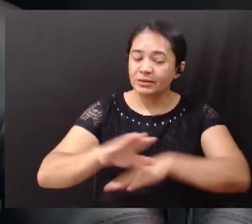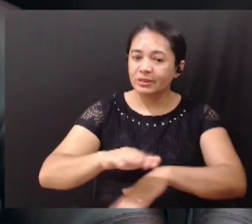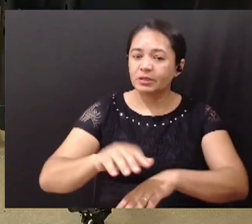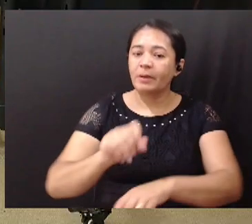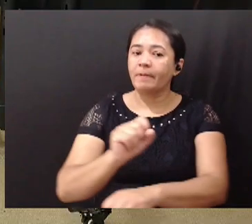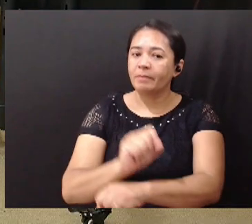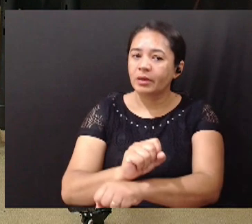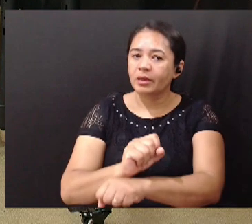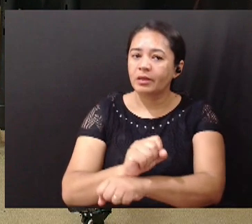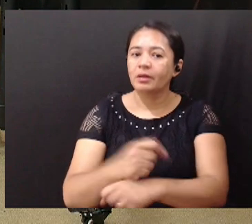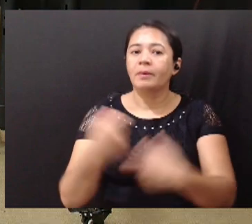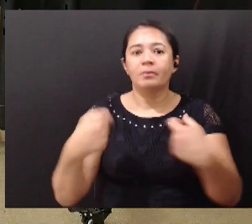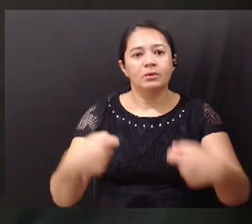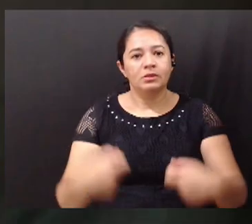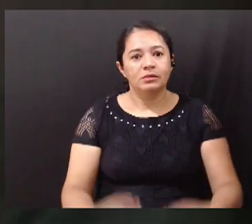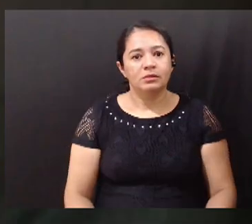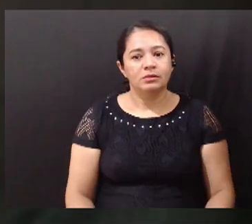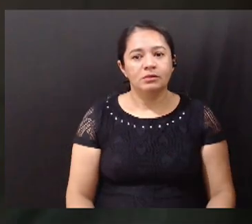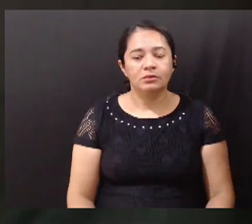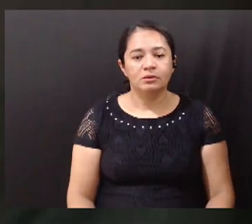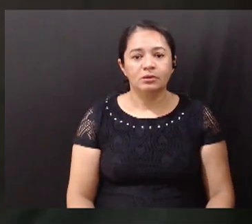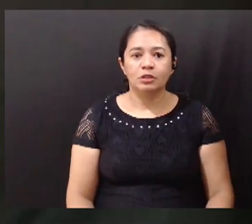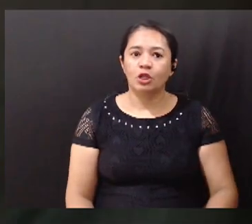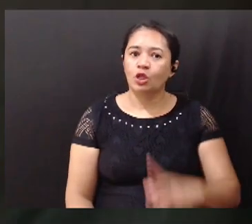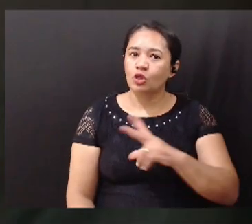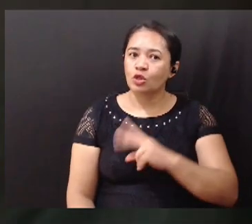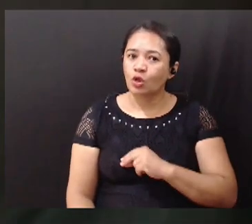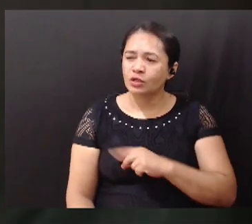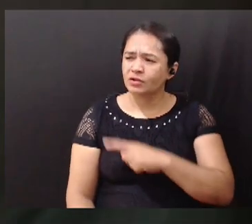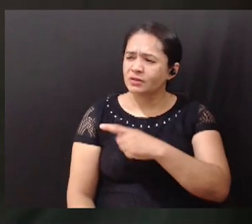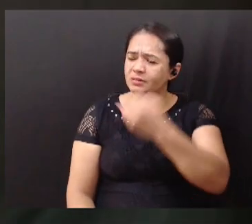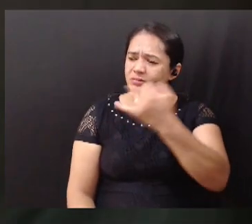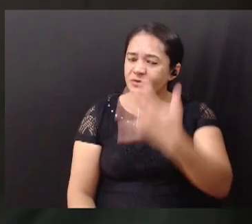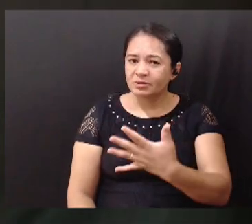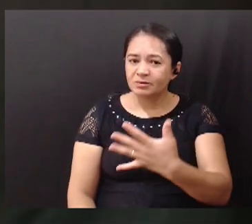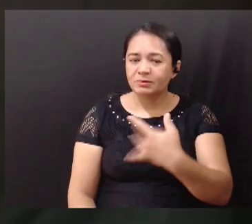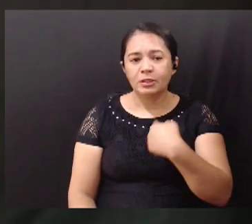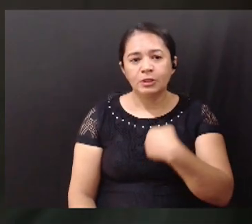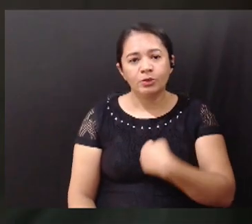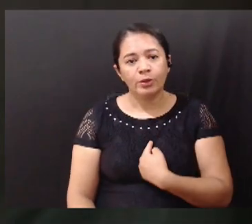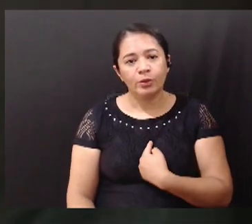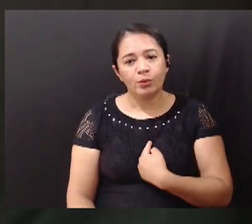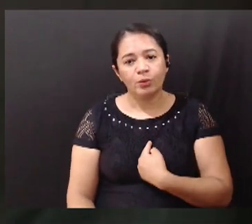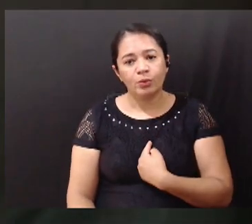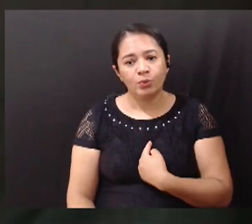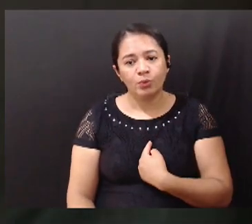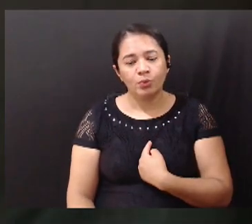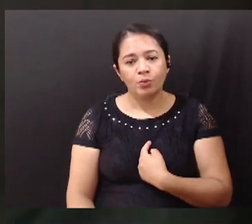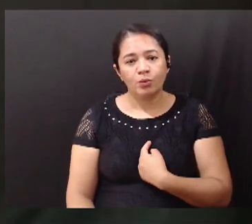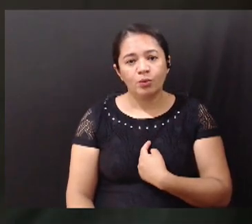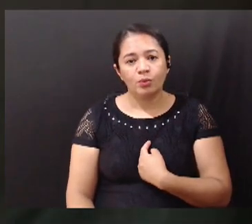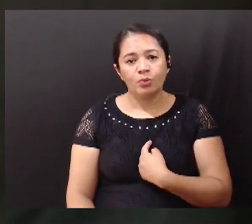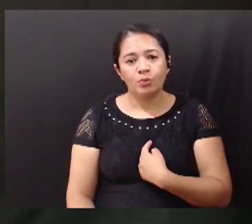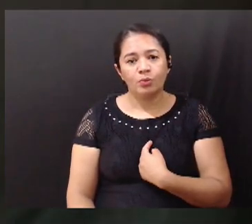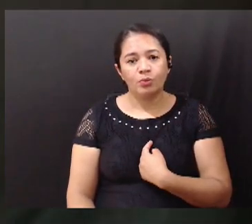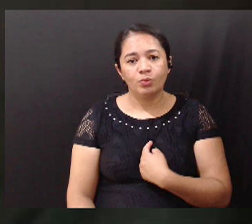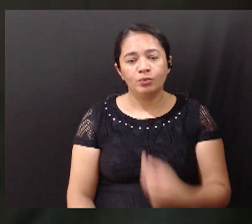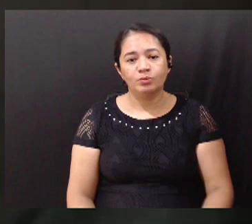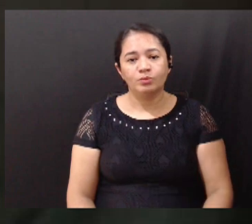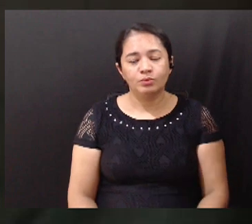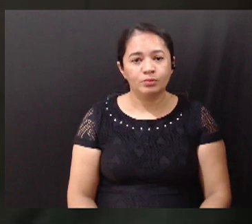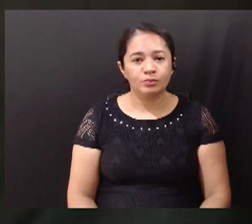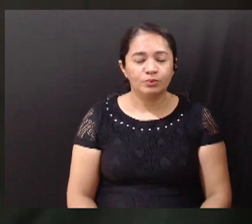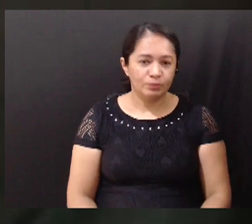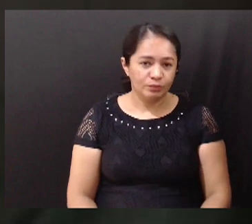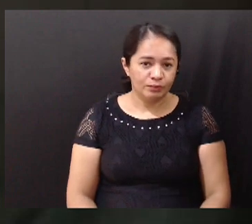Poxa vida, né? Que coisa. Você me falando isso, me veio à mente, Maísa, aquela questão lá